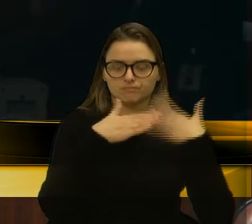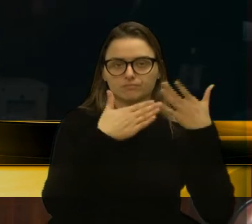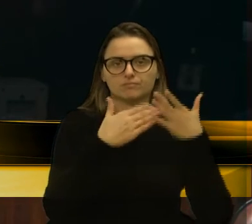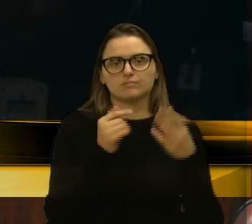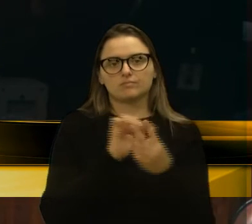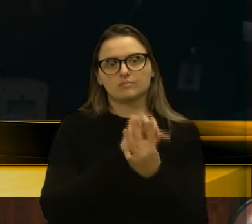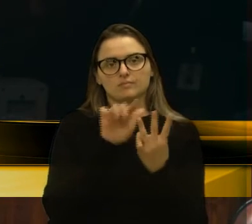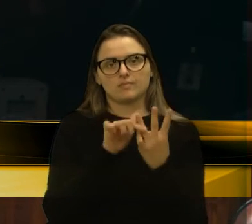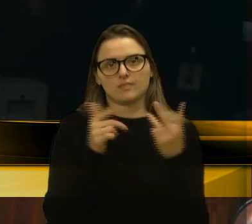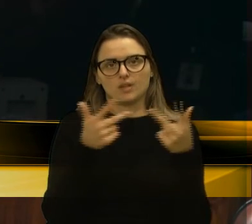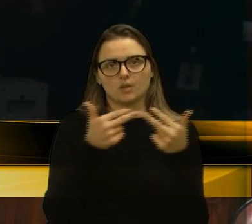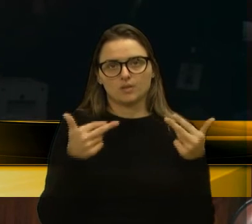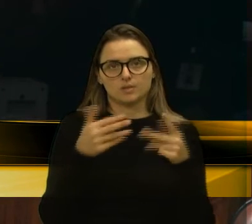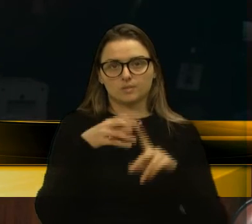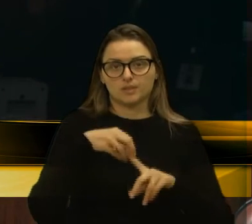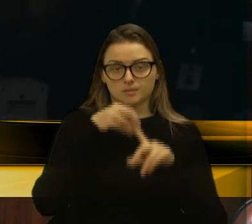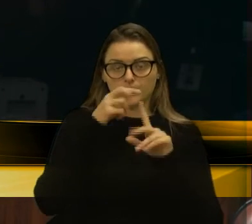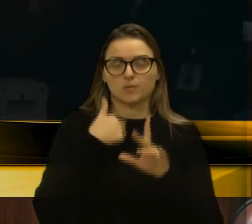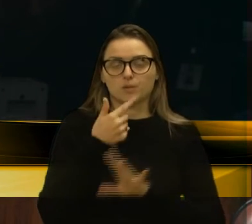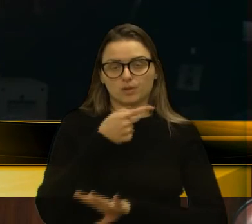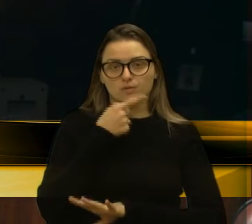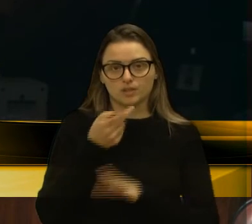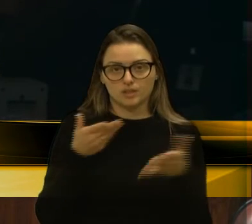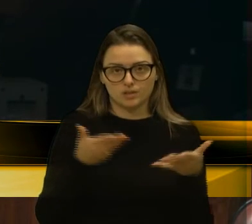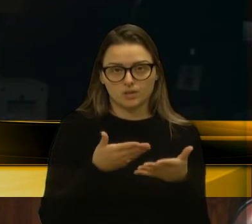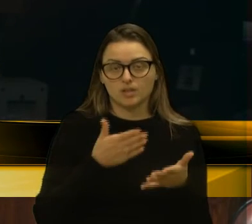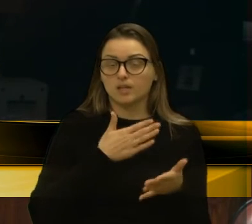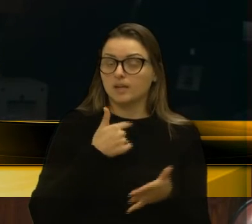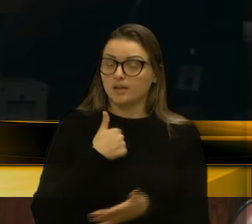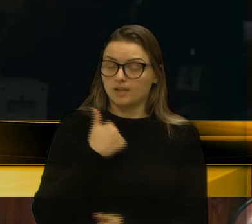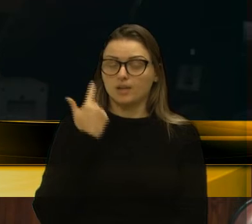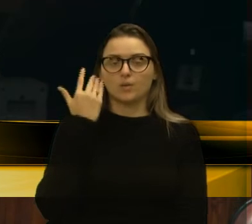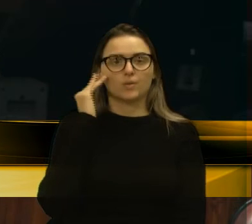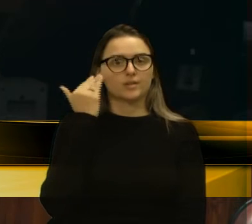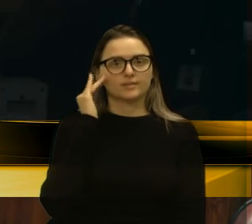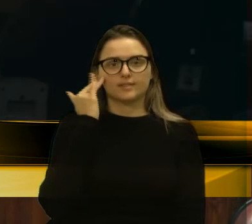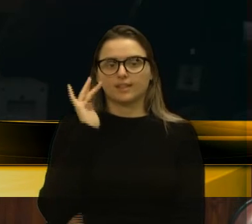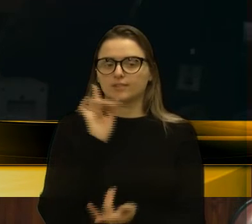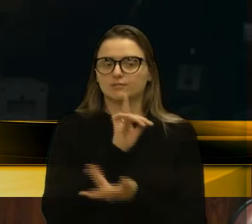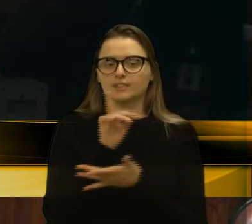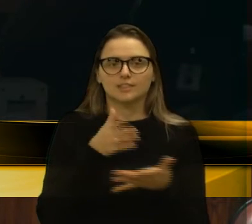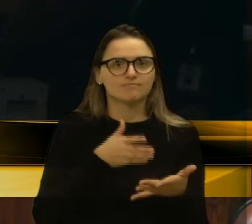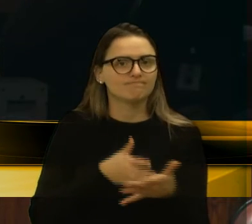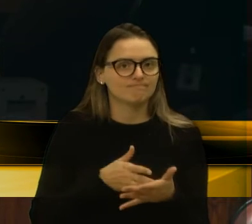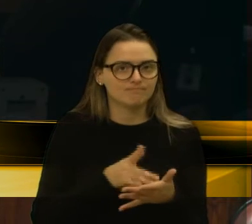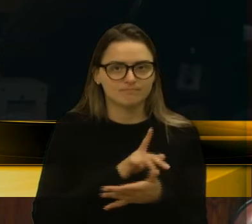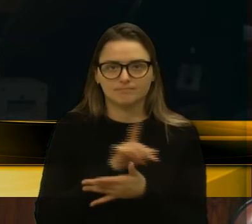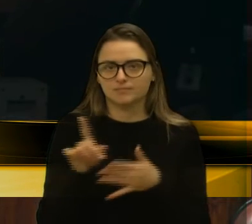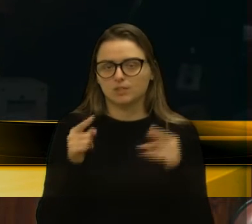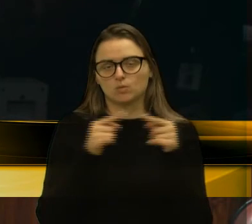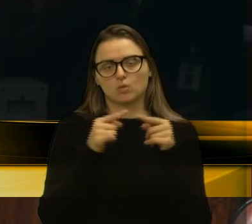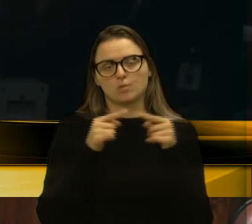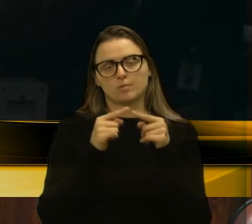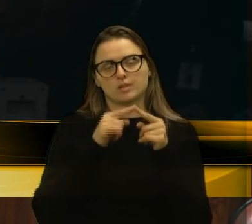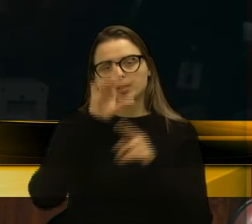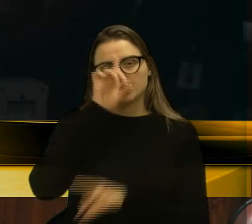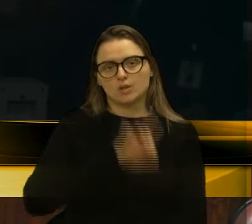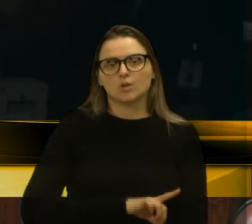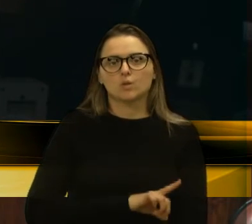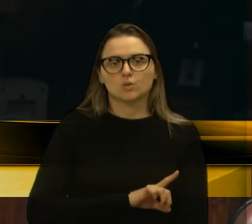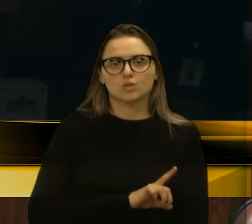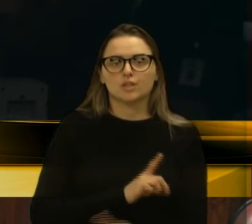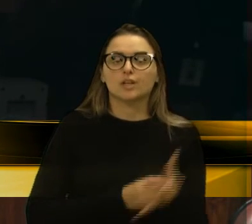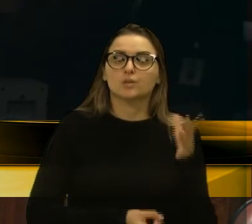questões principais que eu levantei aqui, no meu entendimento, afrontam, né, o direito constituído